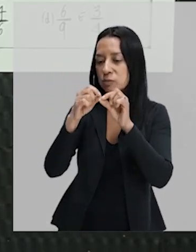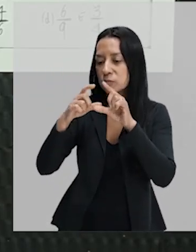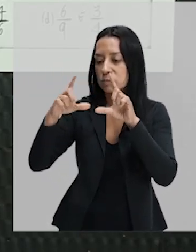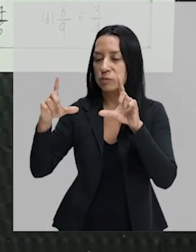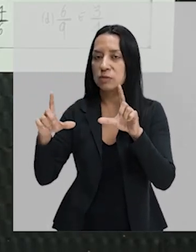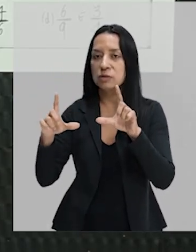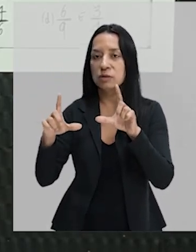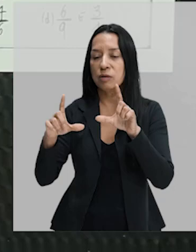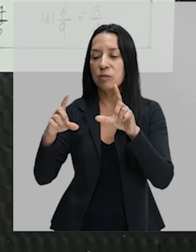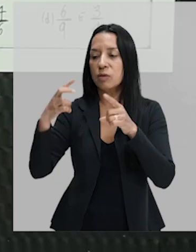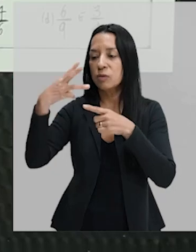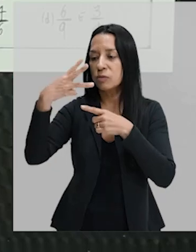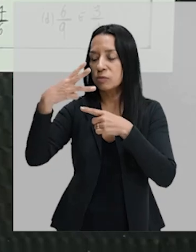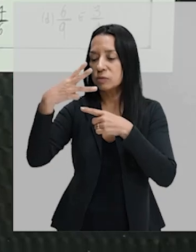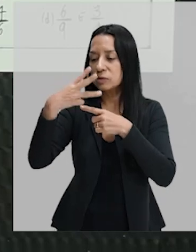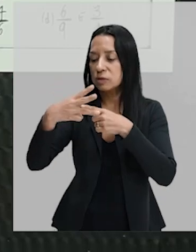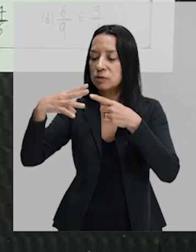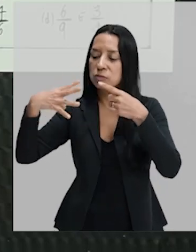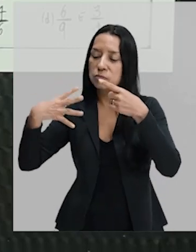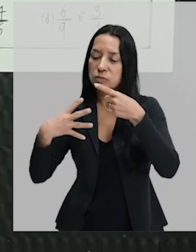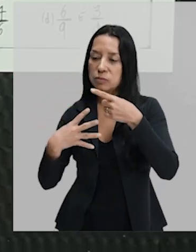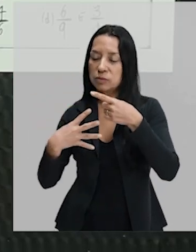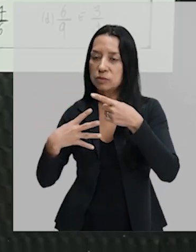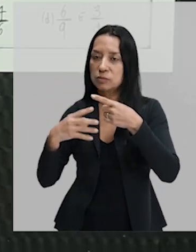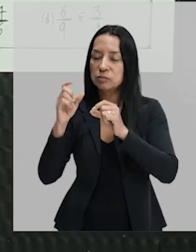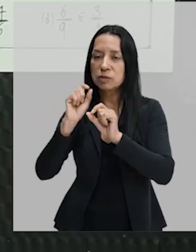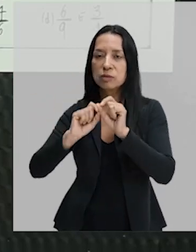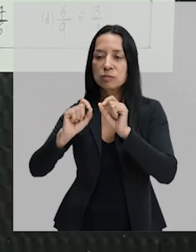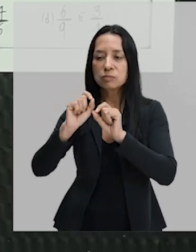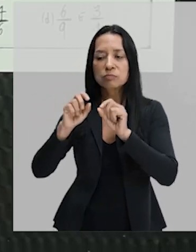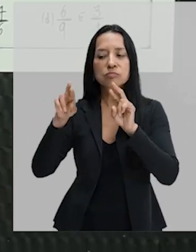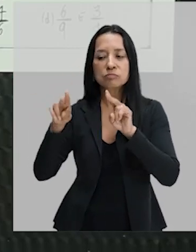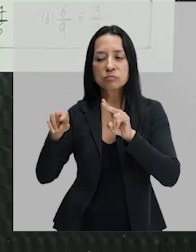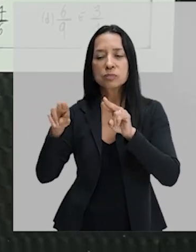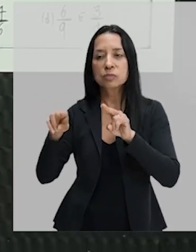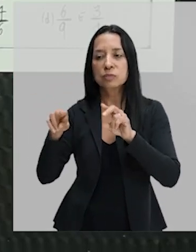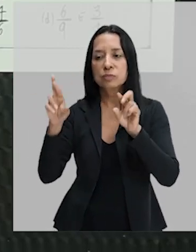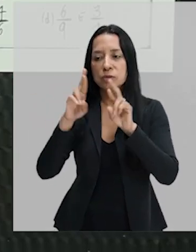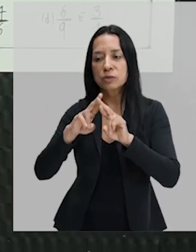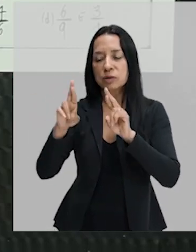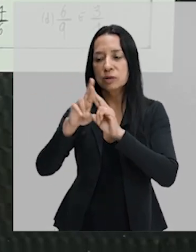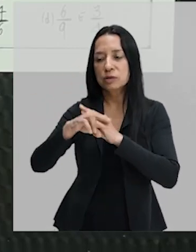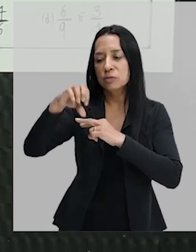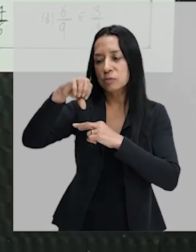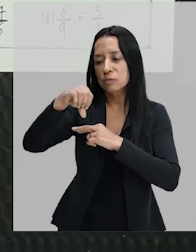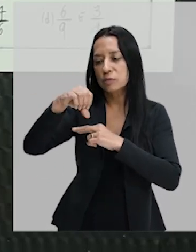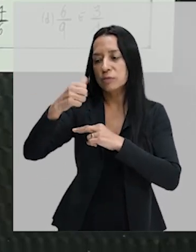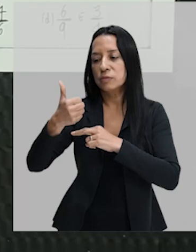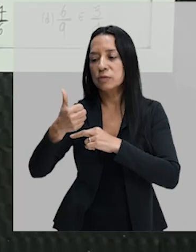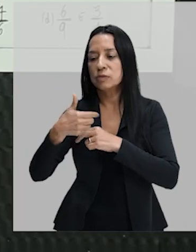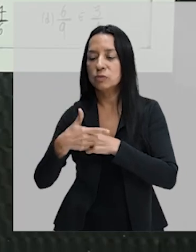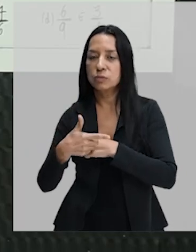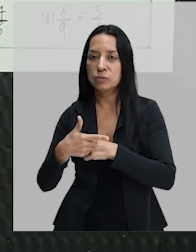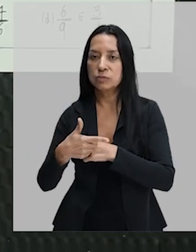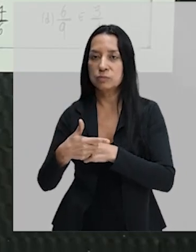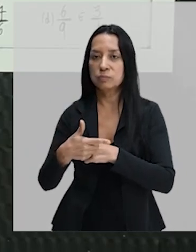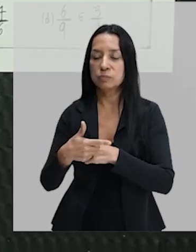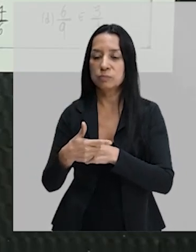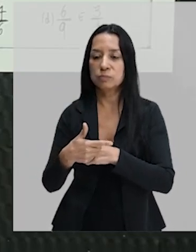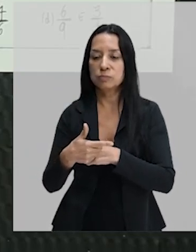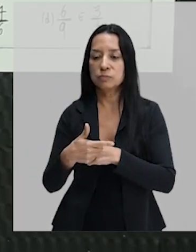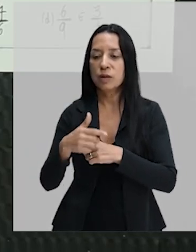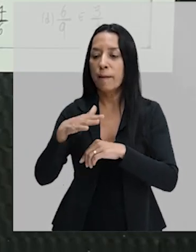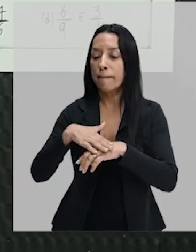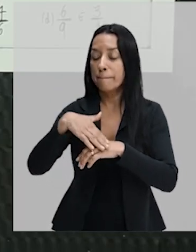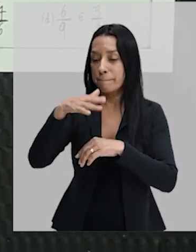Ó. 3 sobre 4, a relação entre 3 e 4 é a mesma relação entre 9 e 12. Certo? Então tem